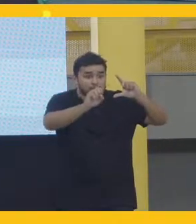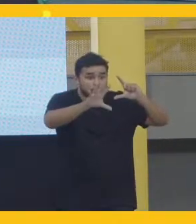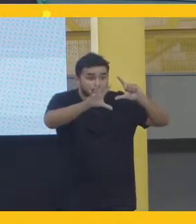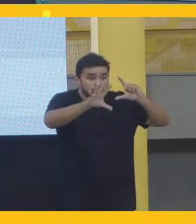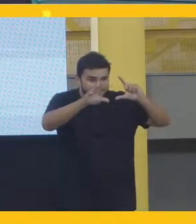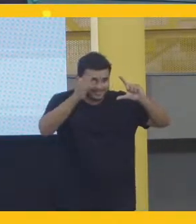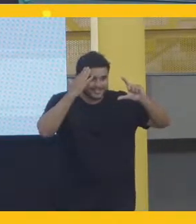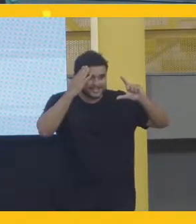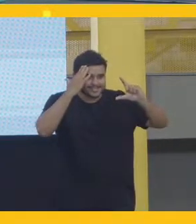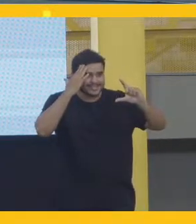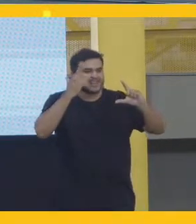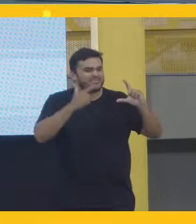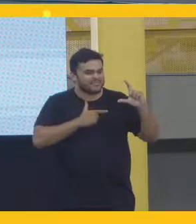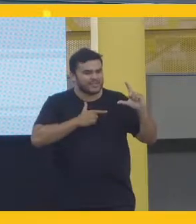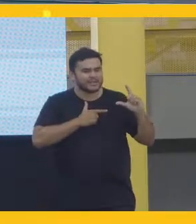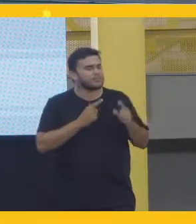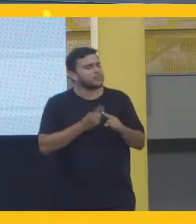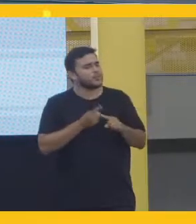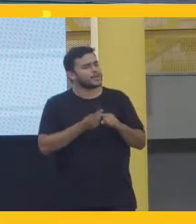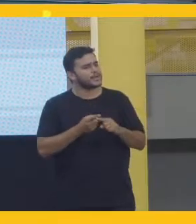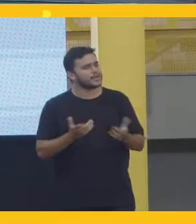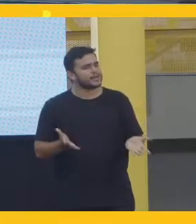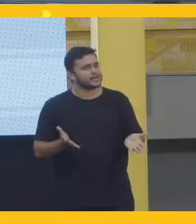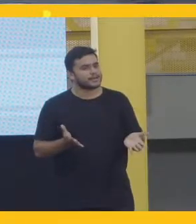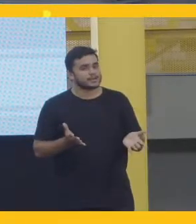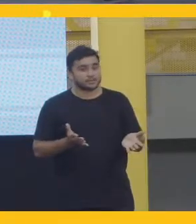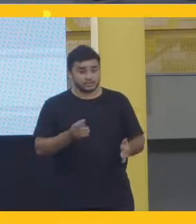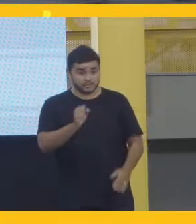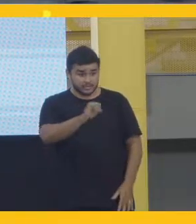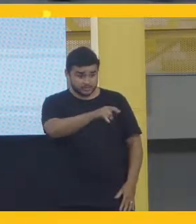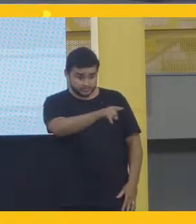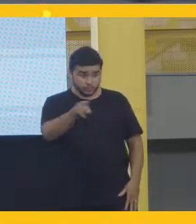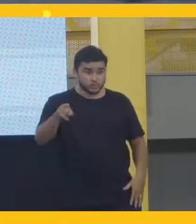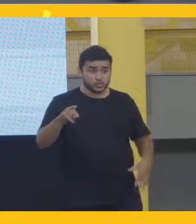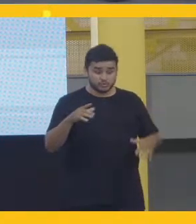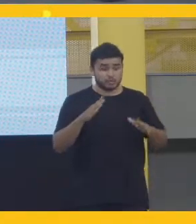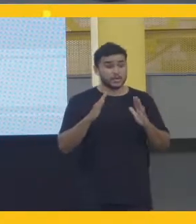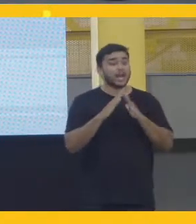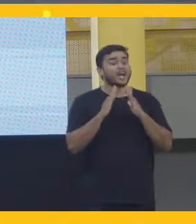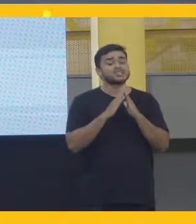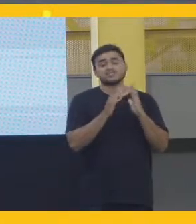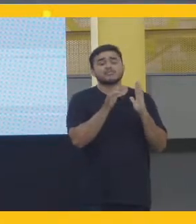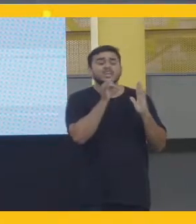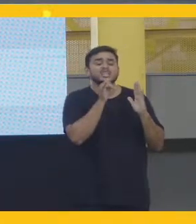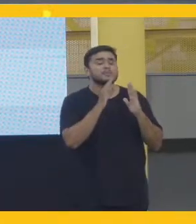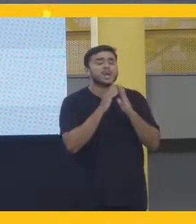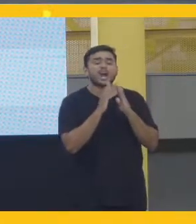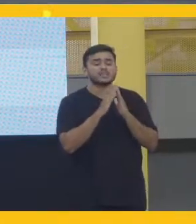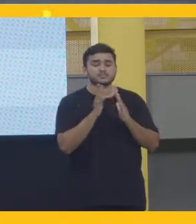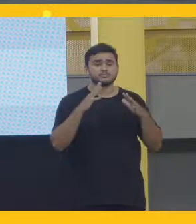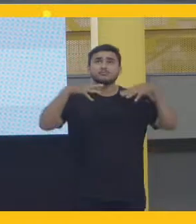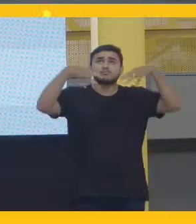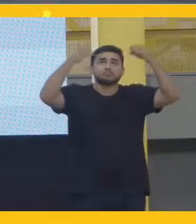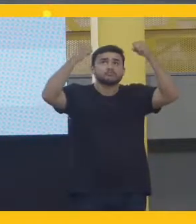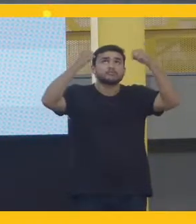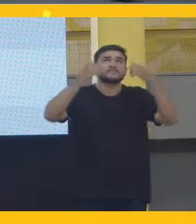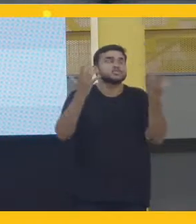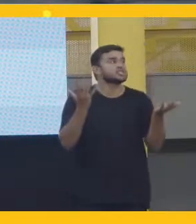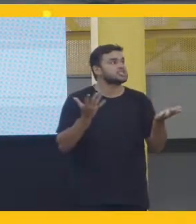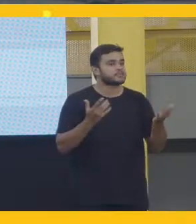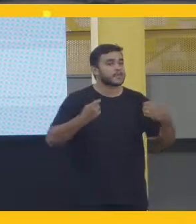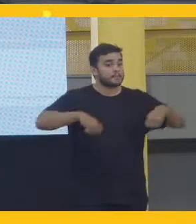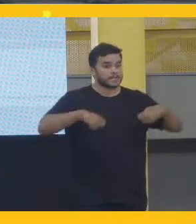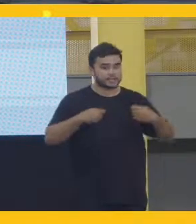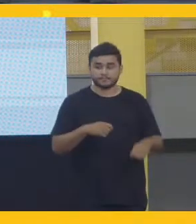Vou te dar uma dica. No dia que você quiser tirar uma, tá escurinho. Você quer tirar uma foto com o celular? Chama um amigo, chama a amiga.